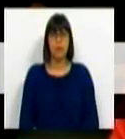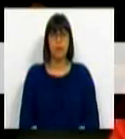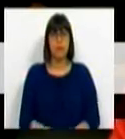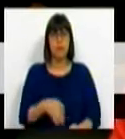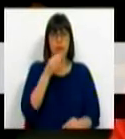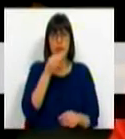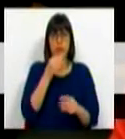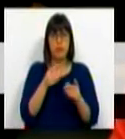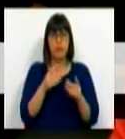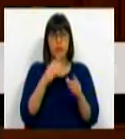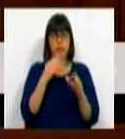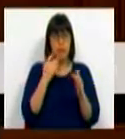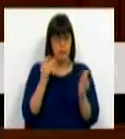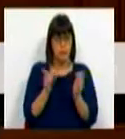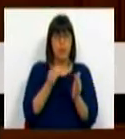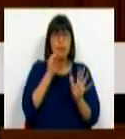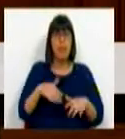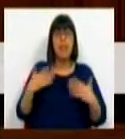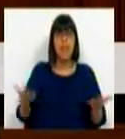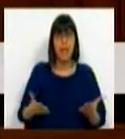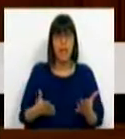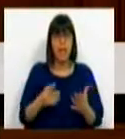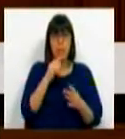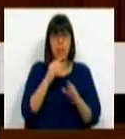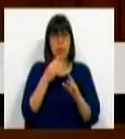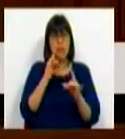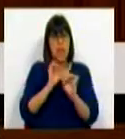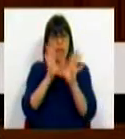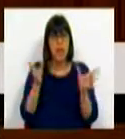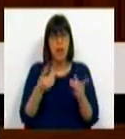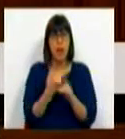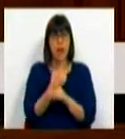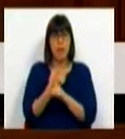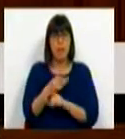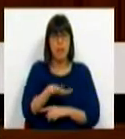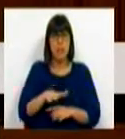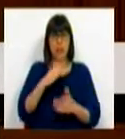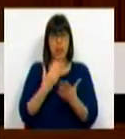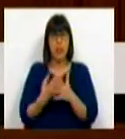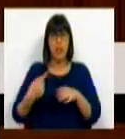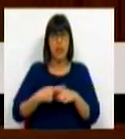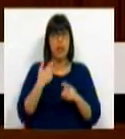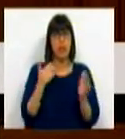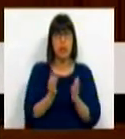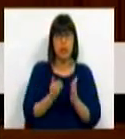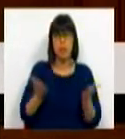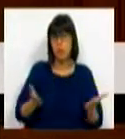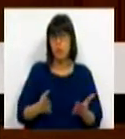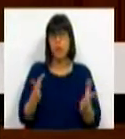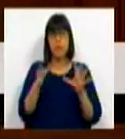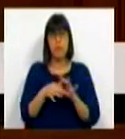Quando fala em interesses minoritários, está a falar dos... pode concretizar um pouco mais, porque há várias situações que geram interesses minoritários.